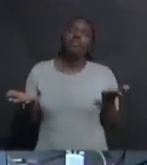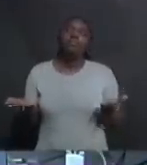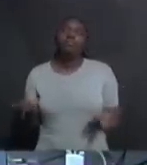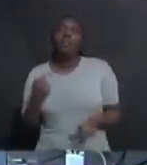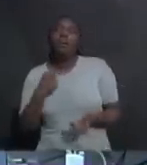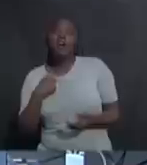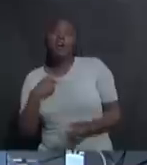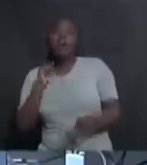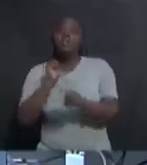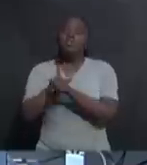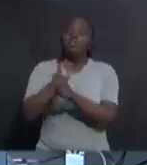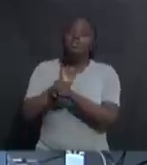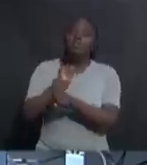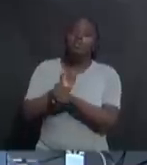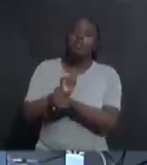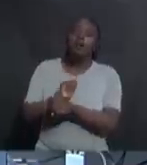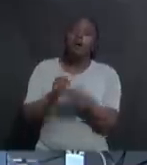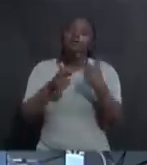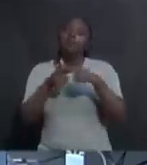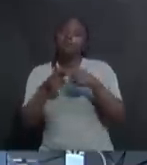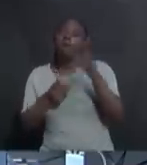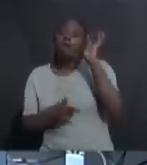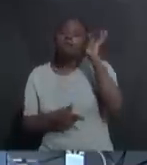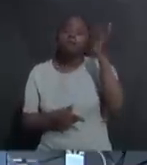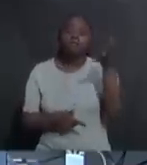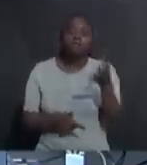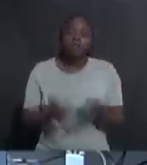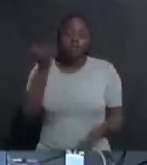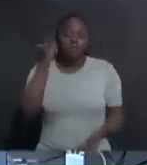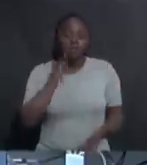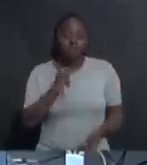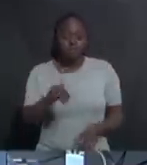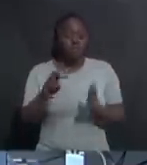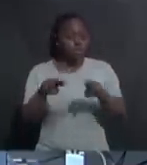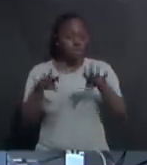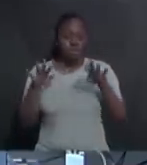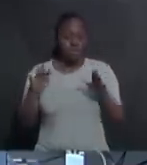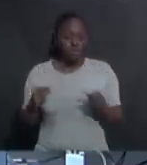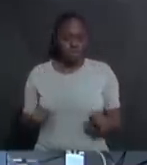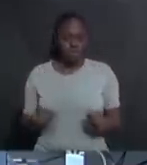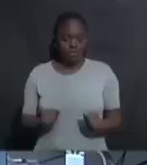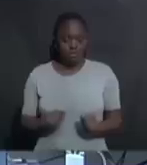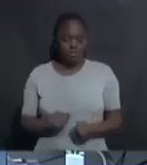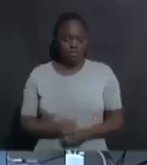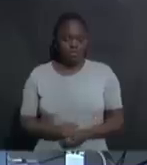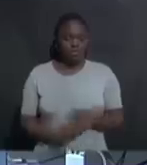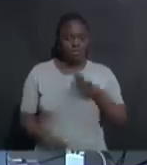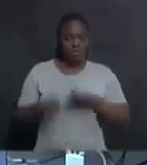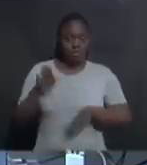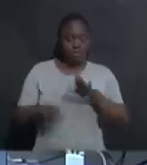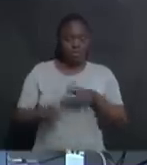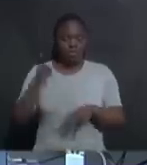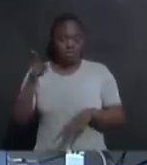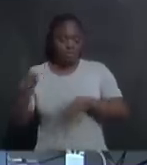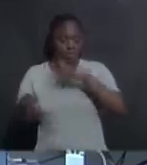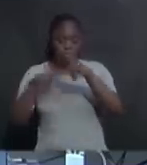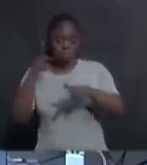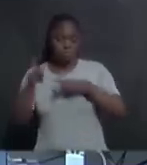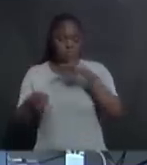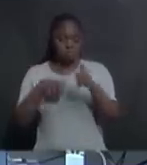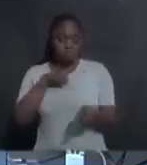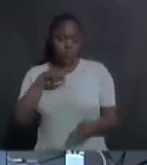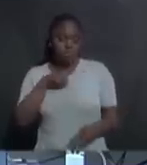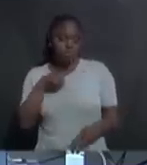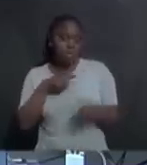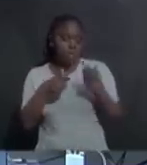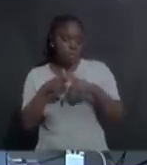Eu tenho que esperar meus dilemas solucionar. Vai profetizar nem na Nova Jerusalém. Que talvez lá tenha superpopulação, você não tenha